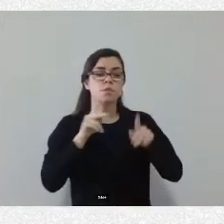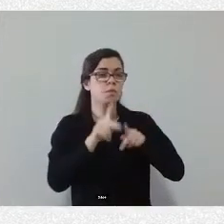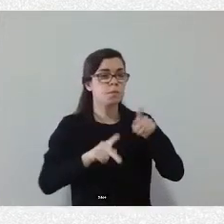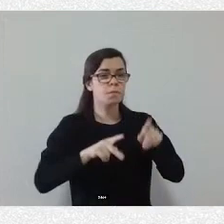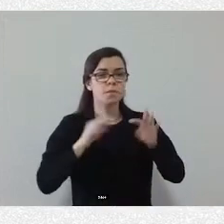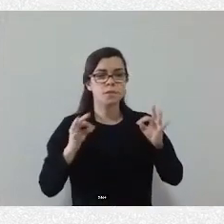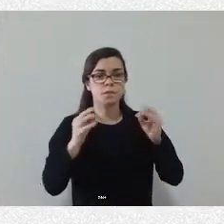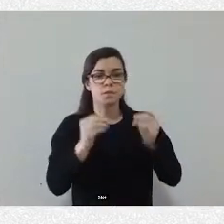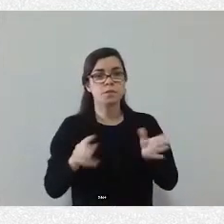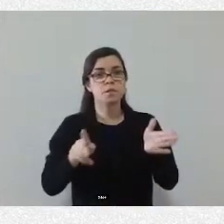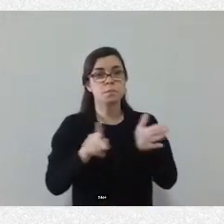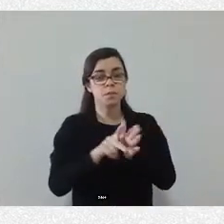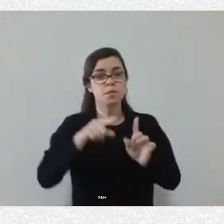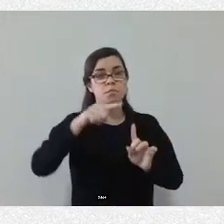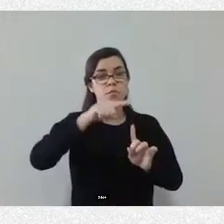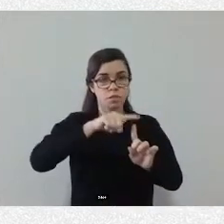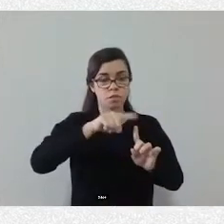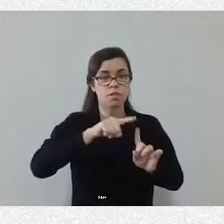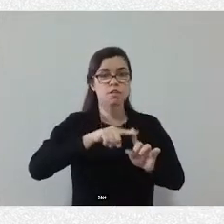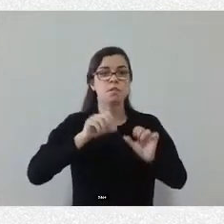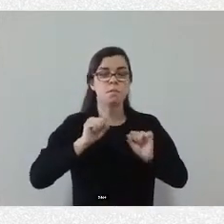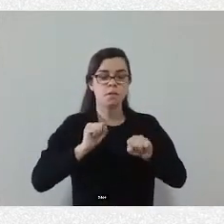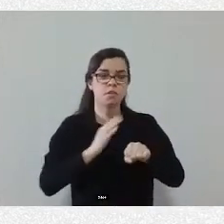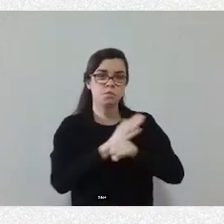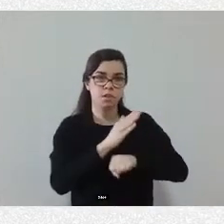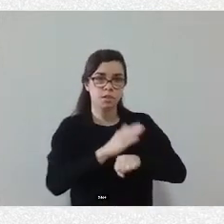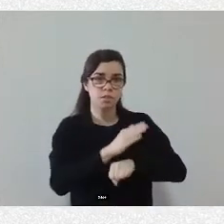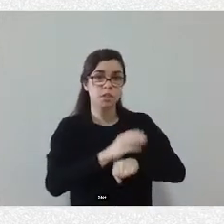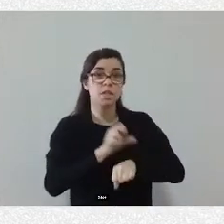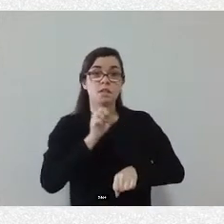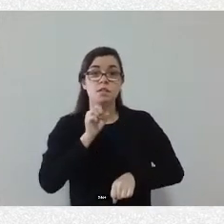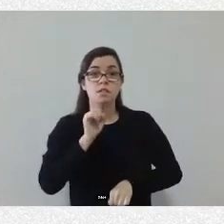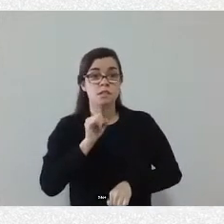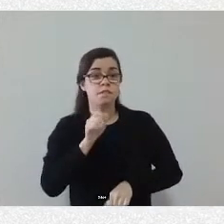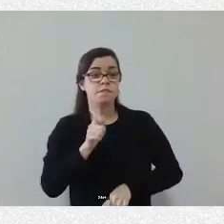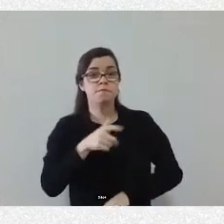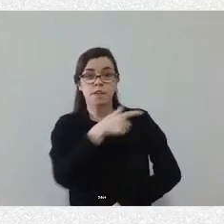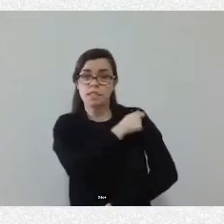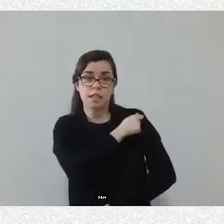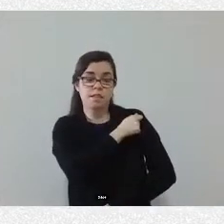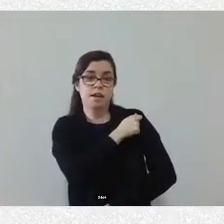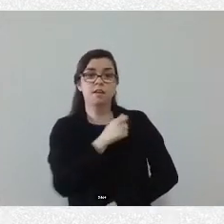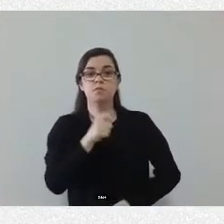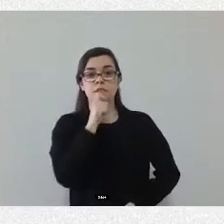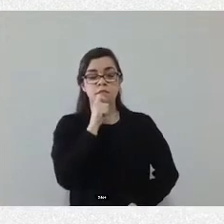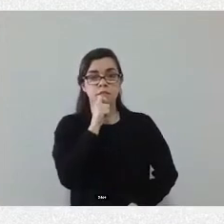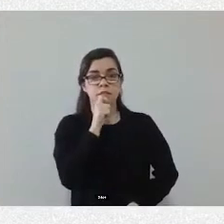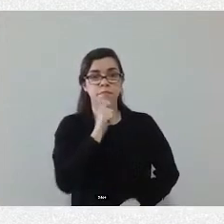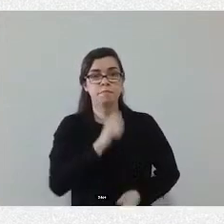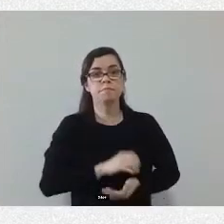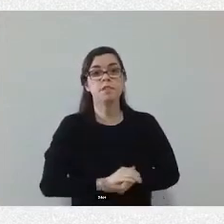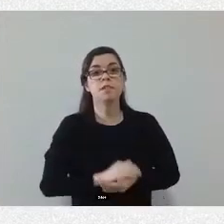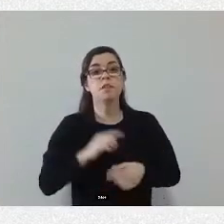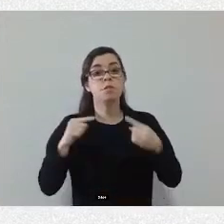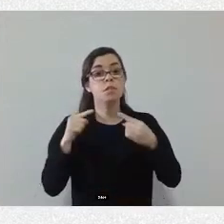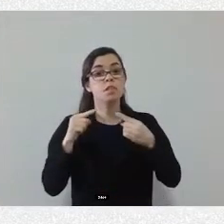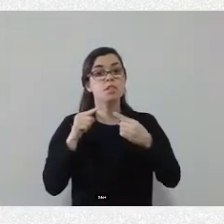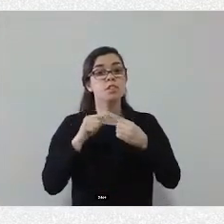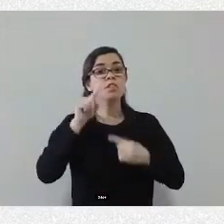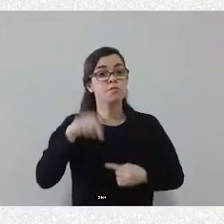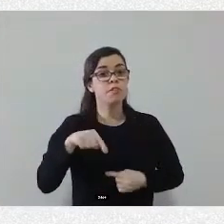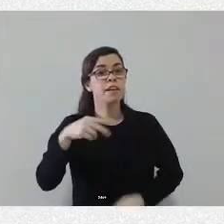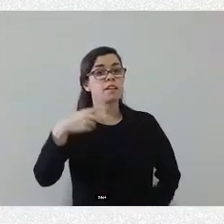sido vacinada ainda. Então, o objetivo são 2 doses, não se está falando em terceira dose nem nada, porque não